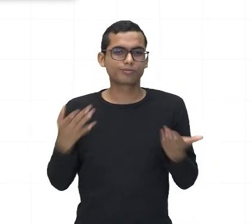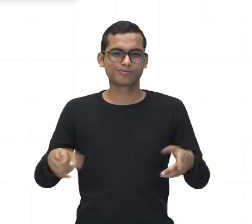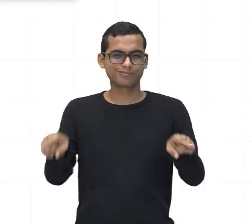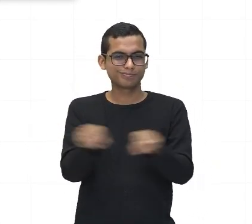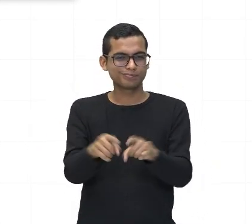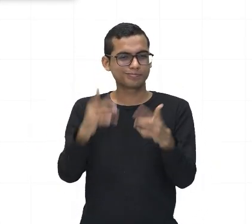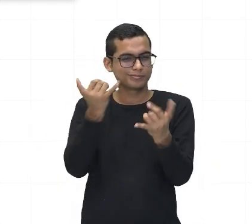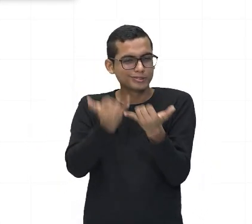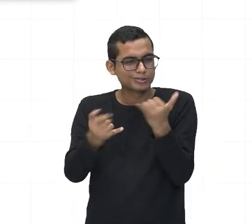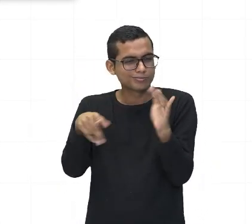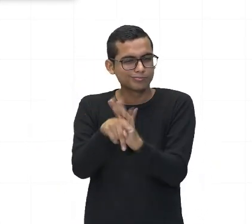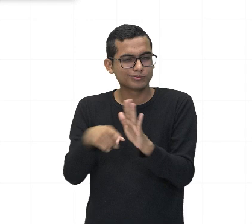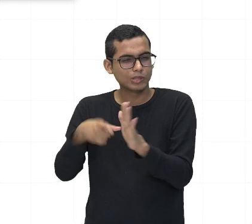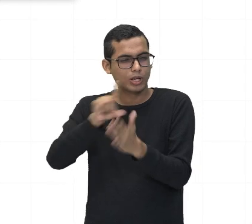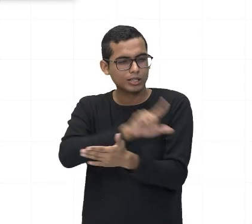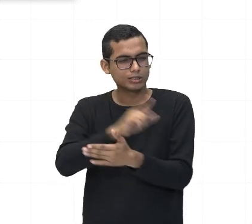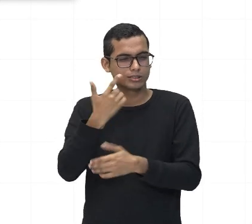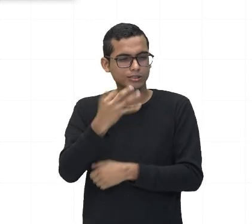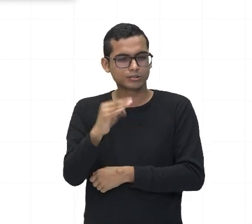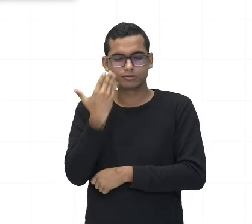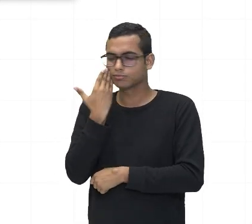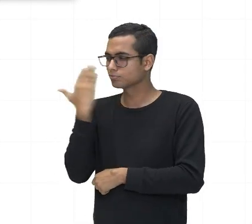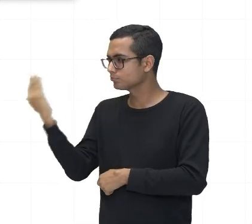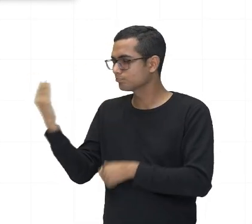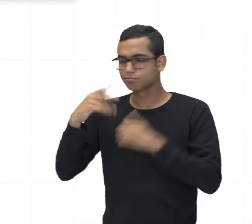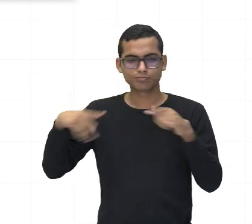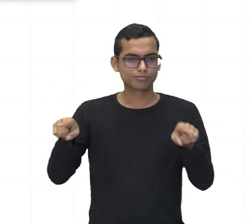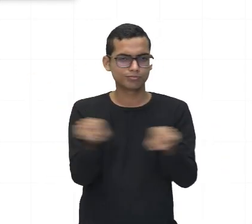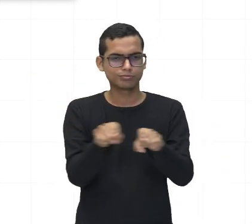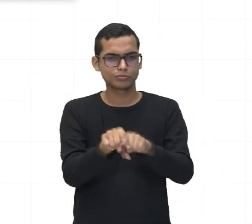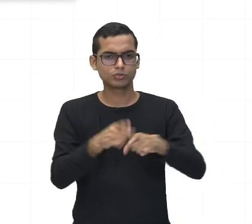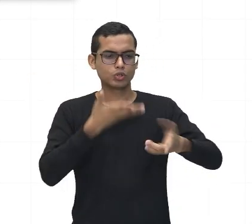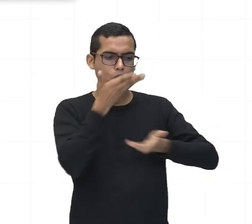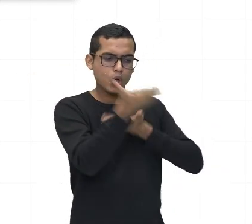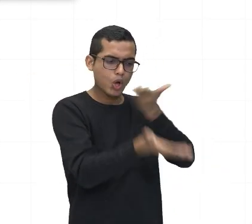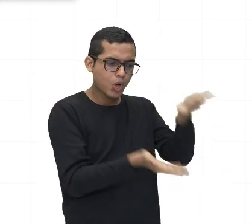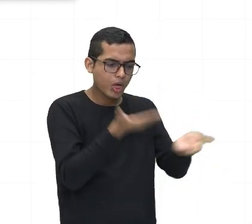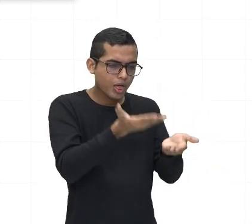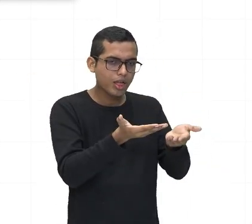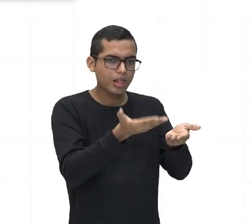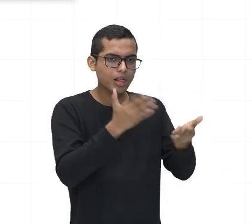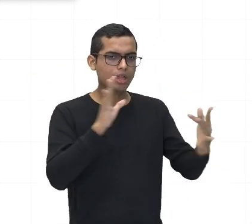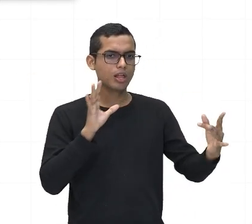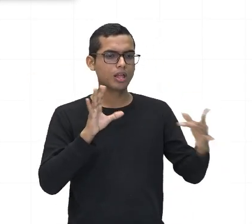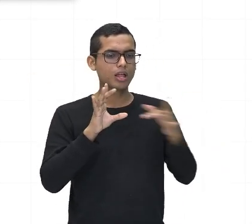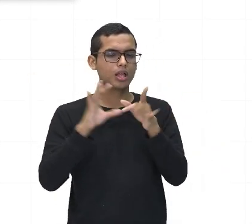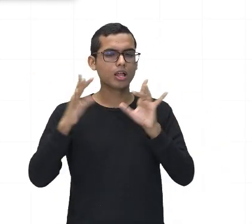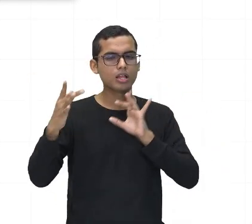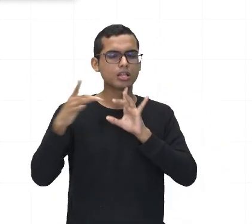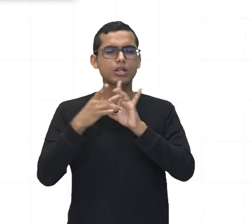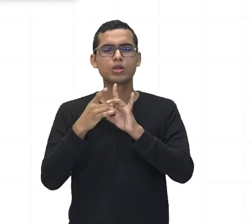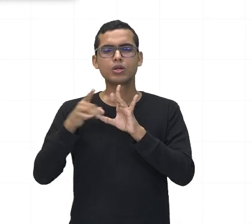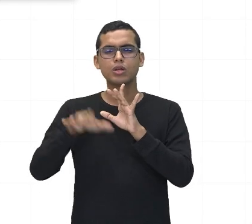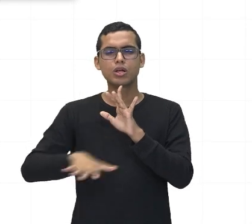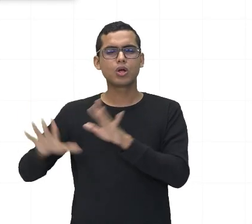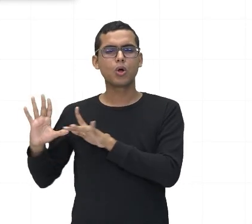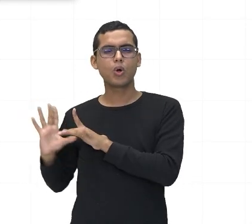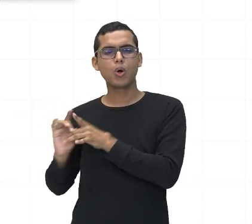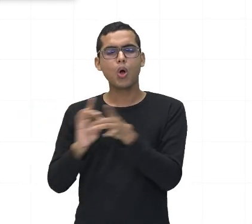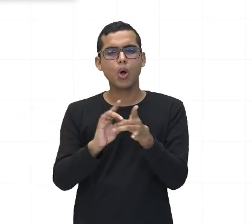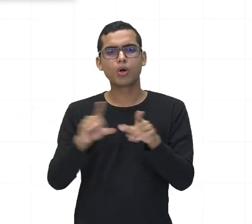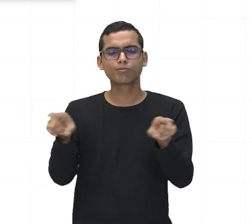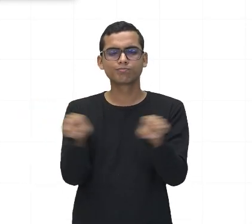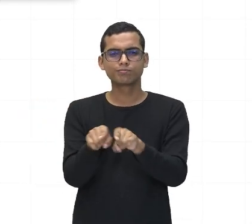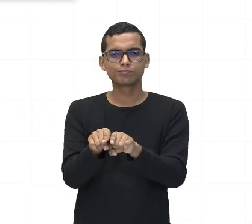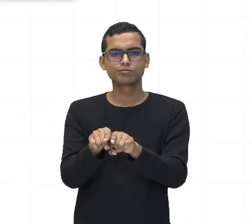sobre respeito, sobre tratar o outro, se conecta de maneira muito bonita com